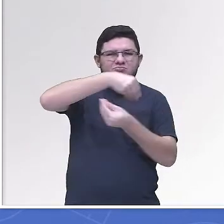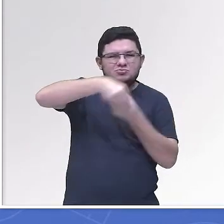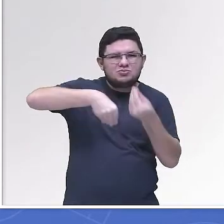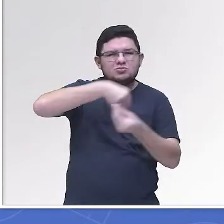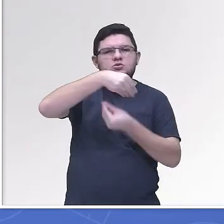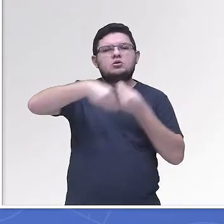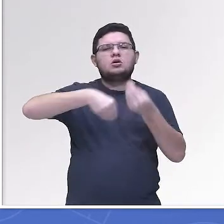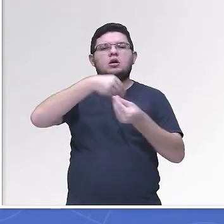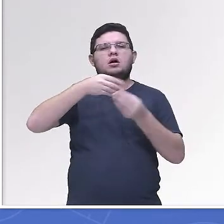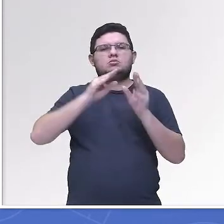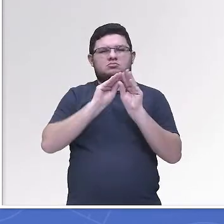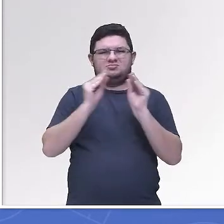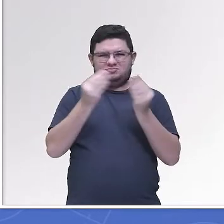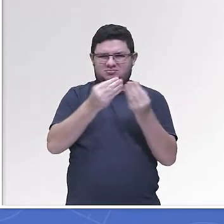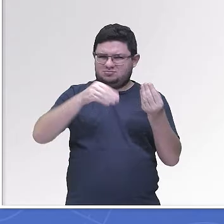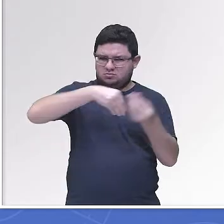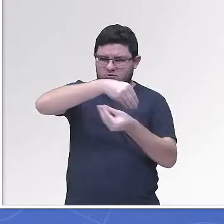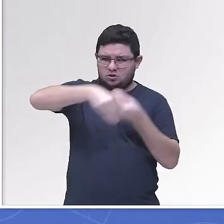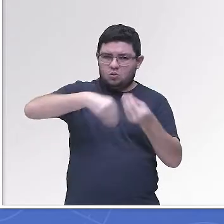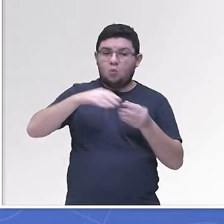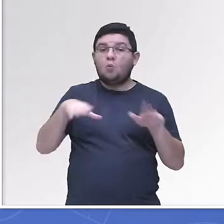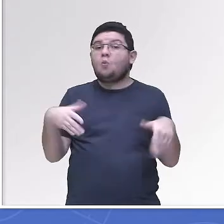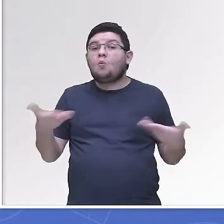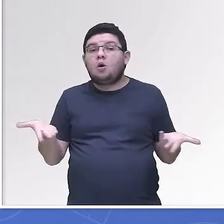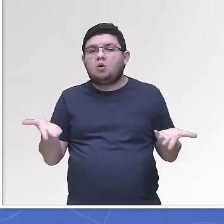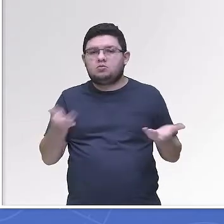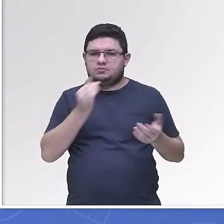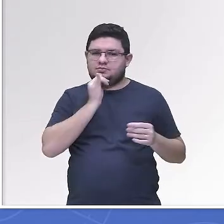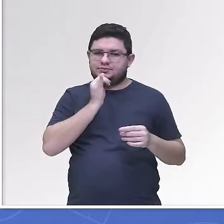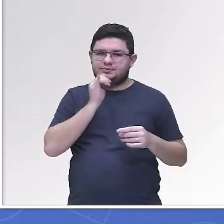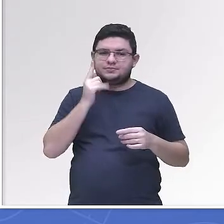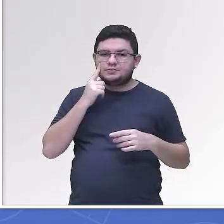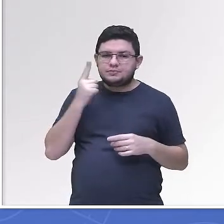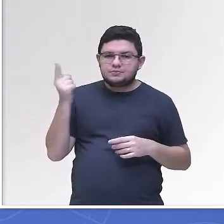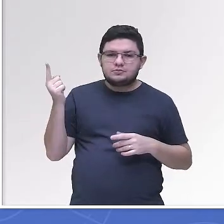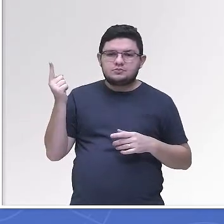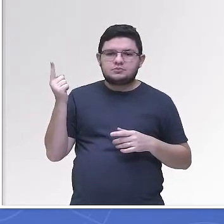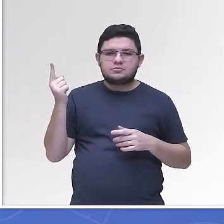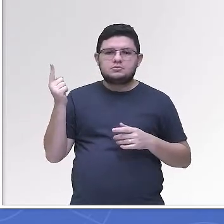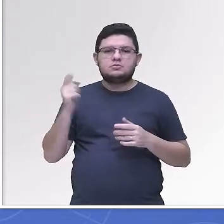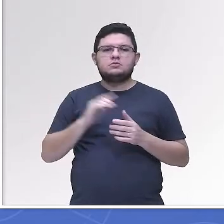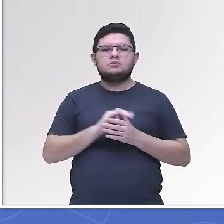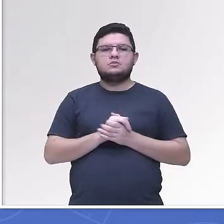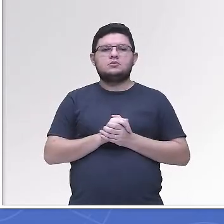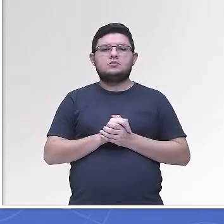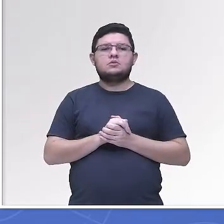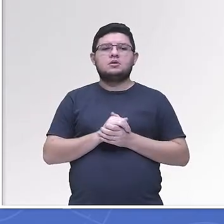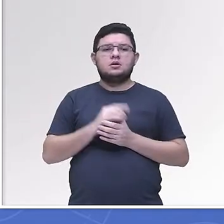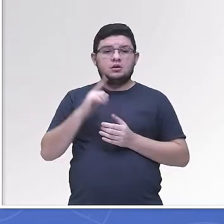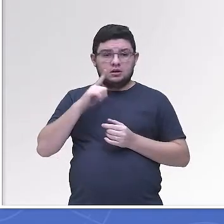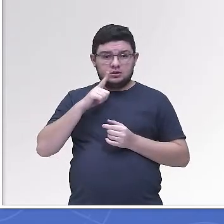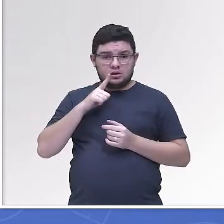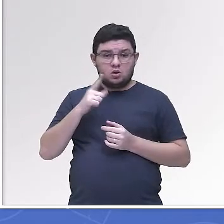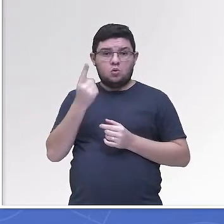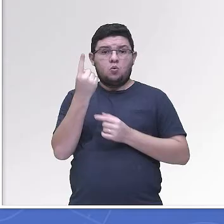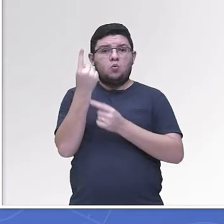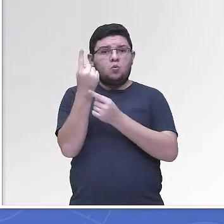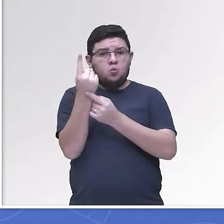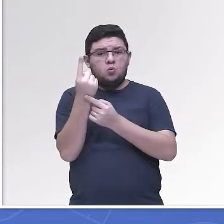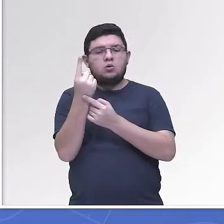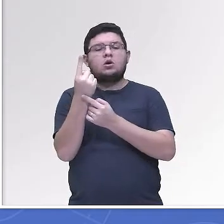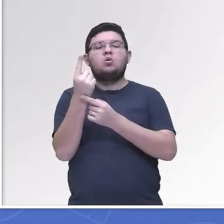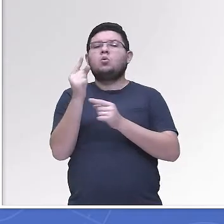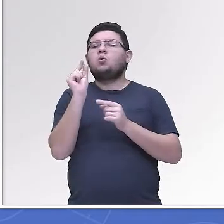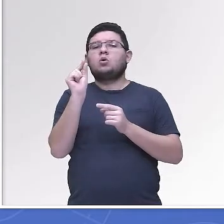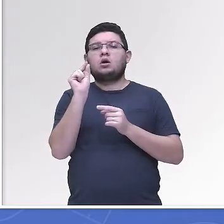químicas. Trouxe aqui para vocês um produto que tem quase 4.000 substâncias químicas